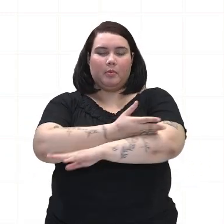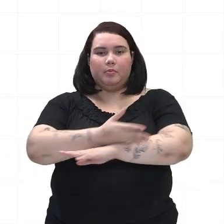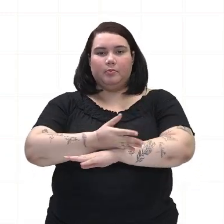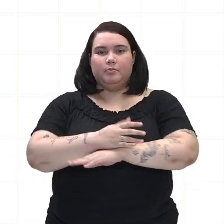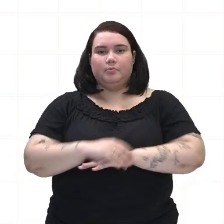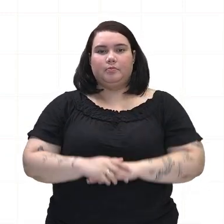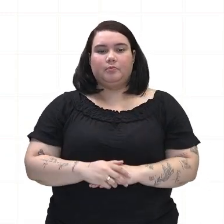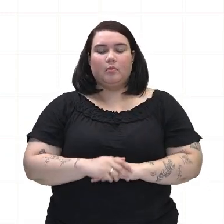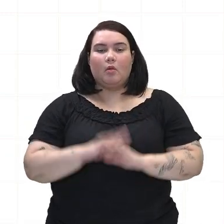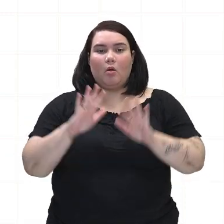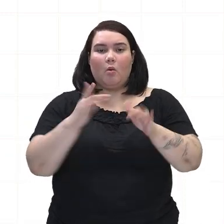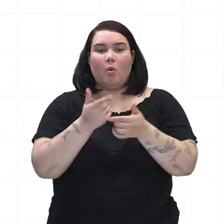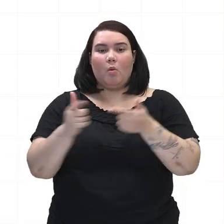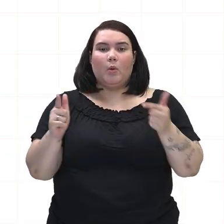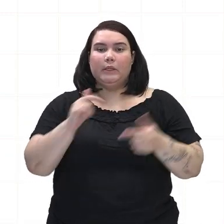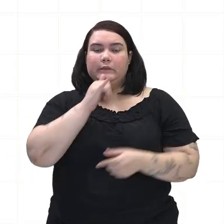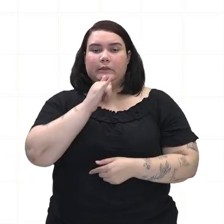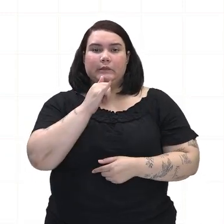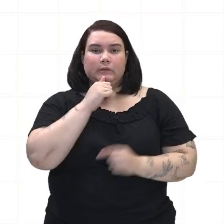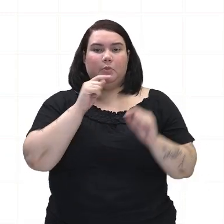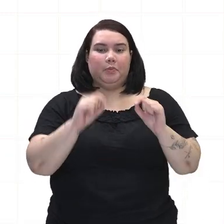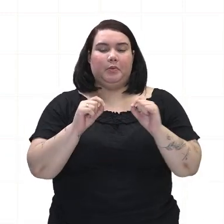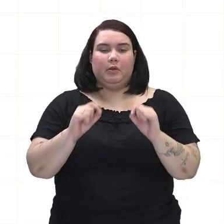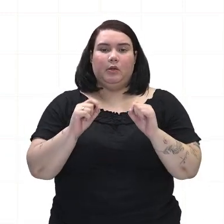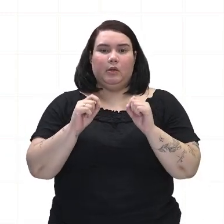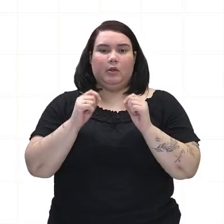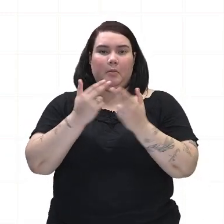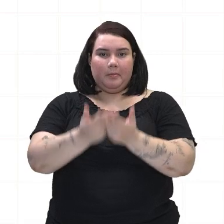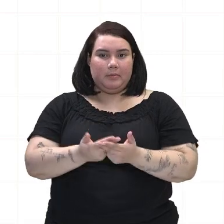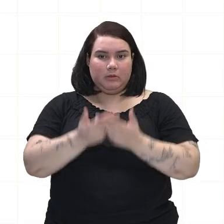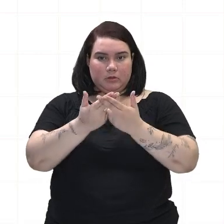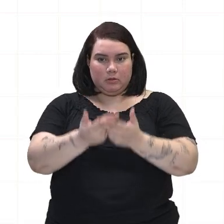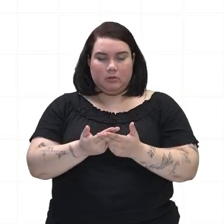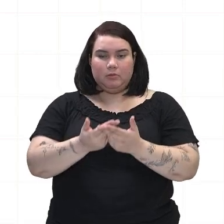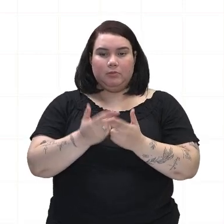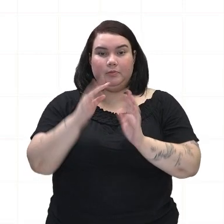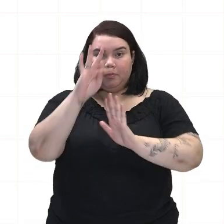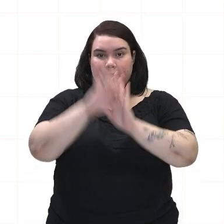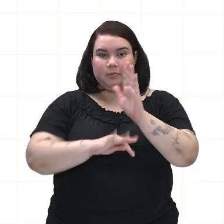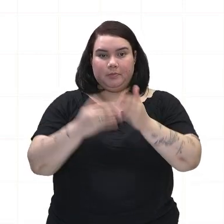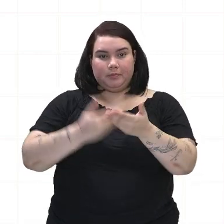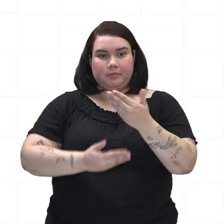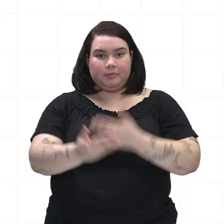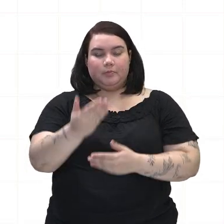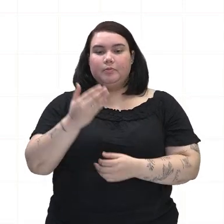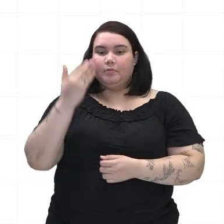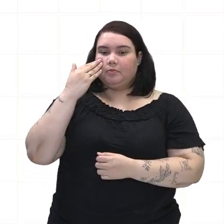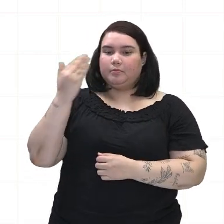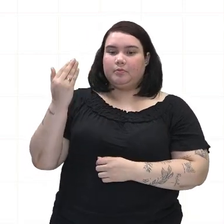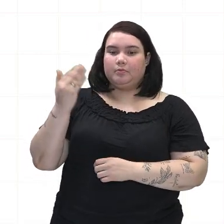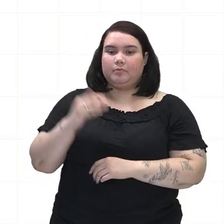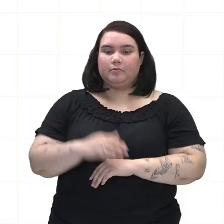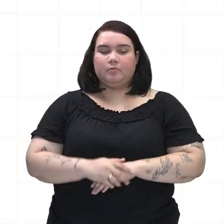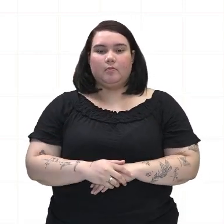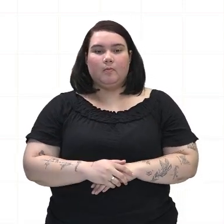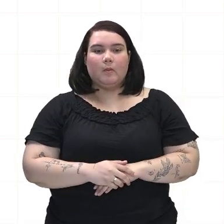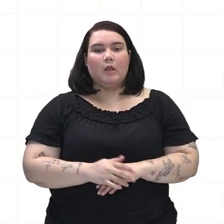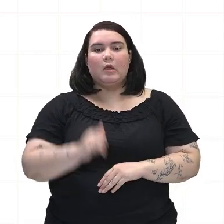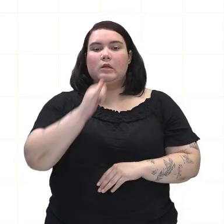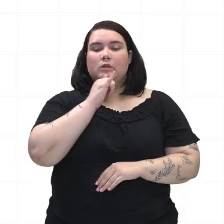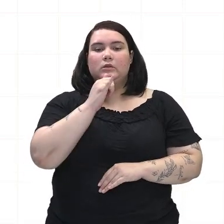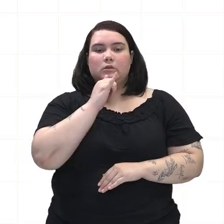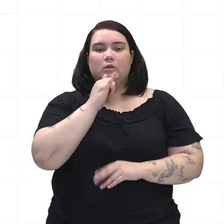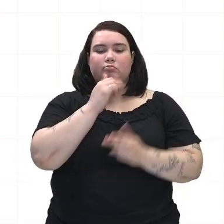outros exemplos de resistência. Então vamos lá, me acompanha no texto, na continuação. Exemplos de